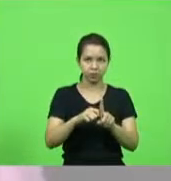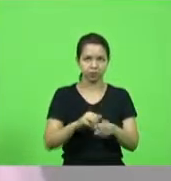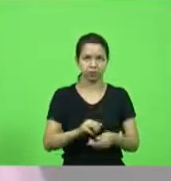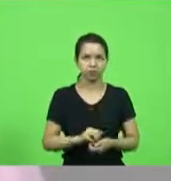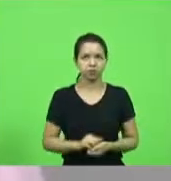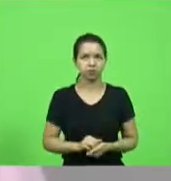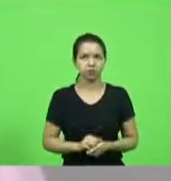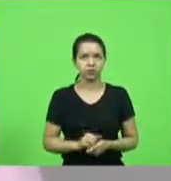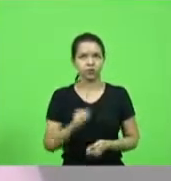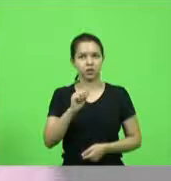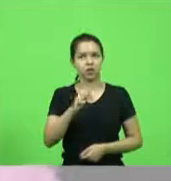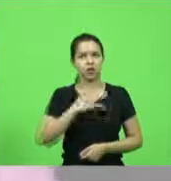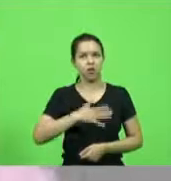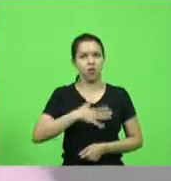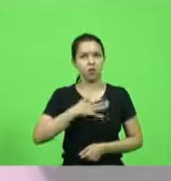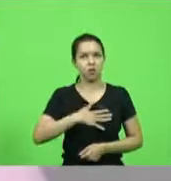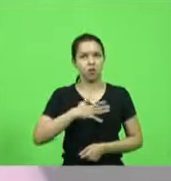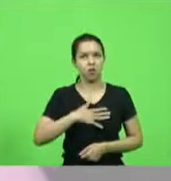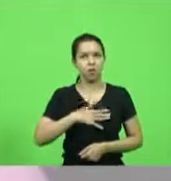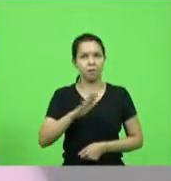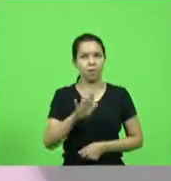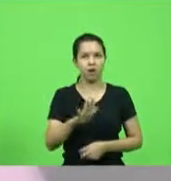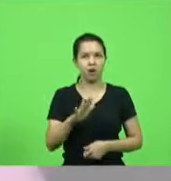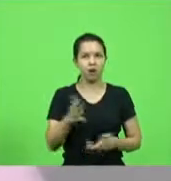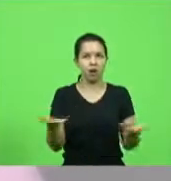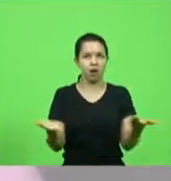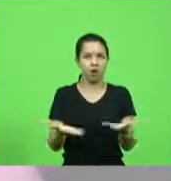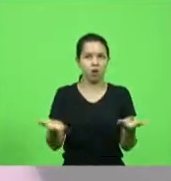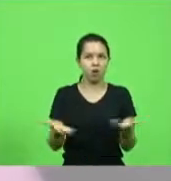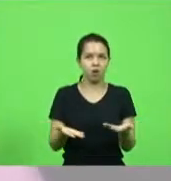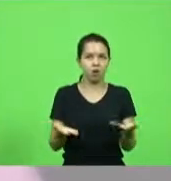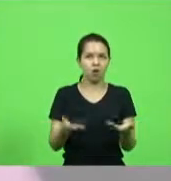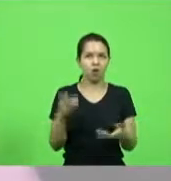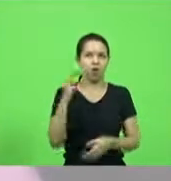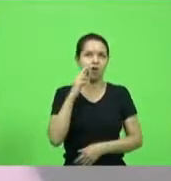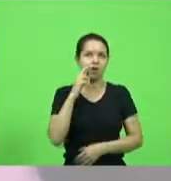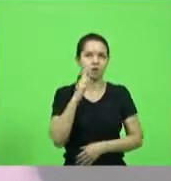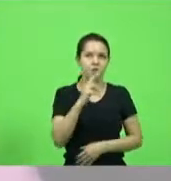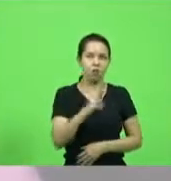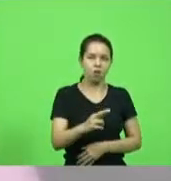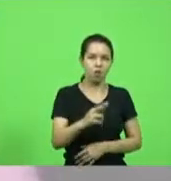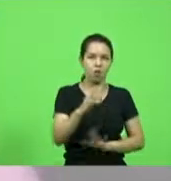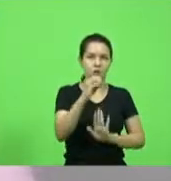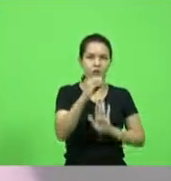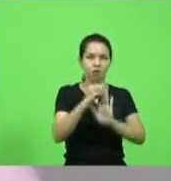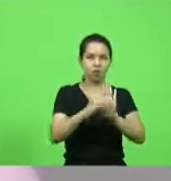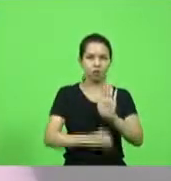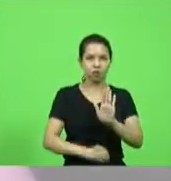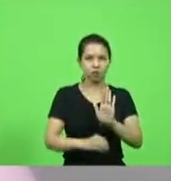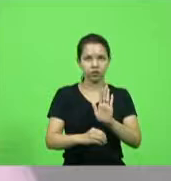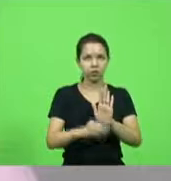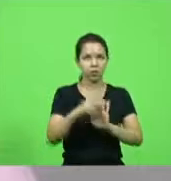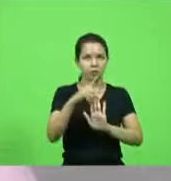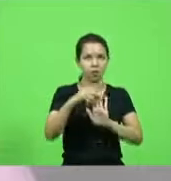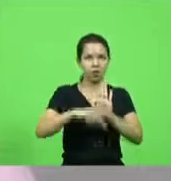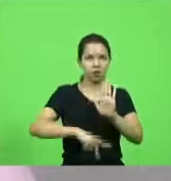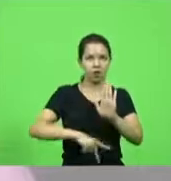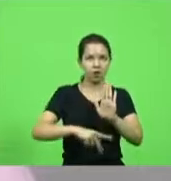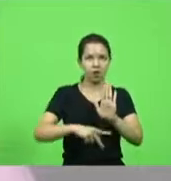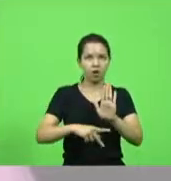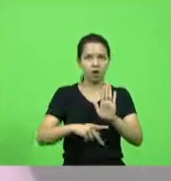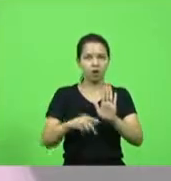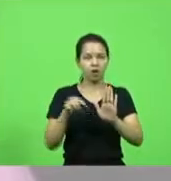de agosto, e agora ele responde por ofício de que o projeto só vai